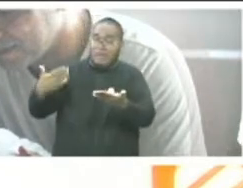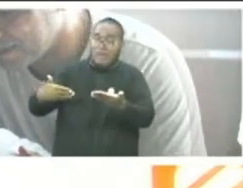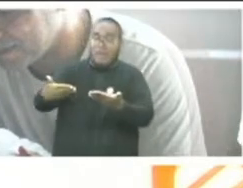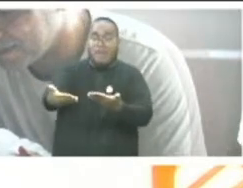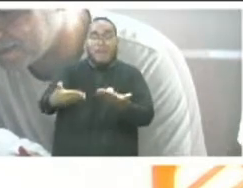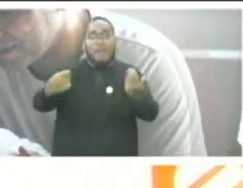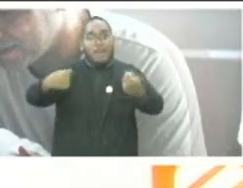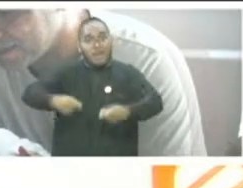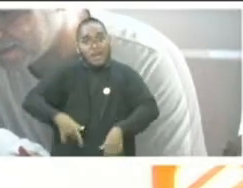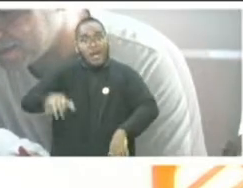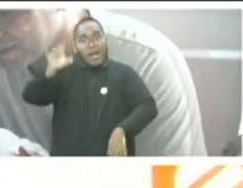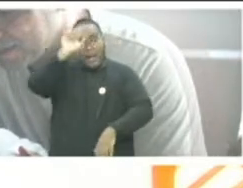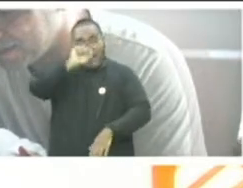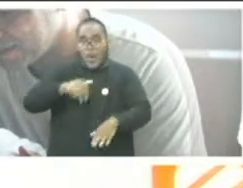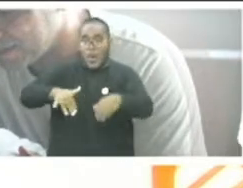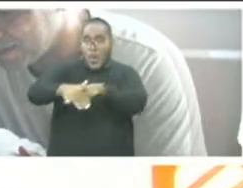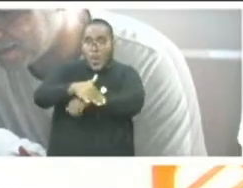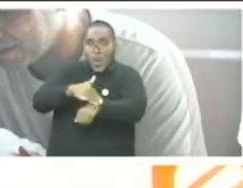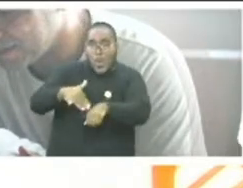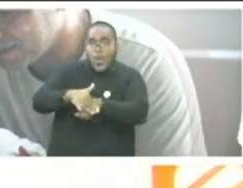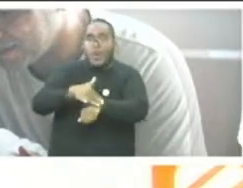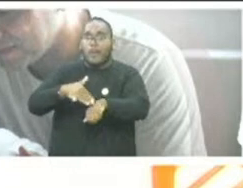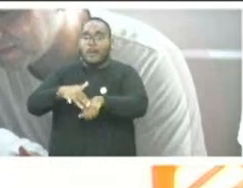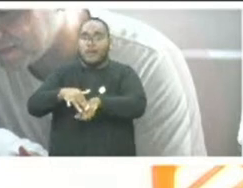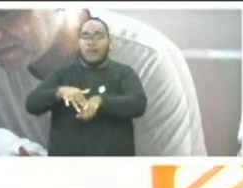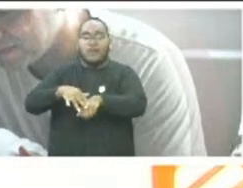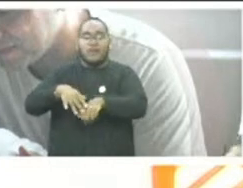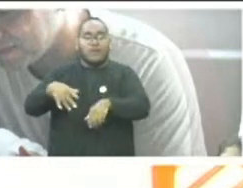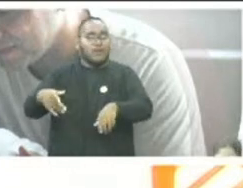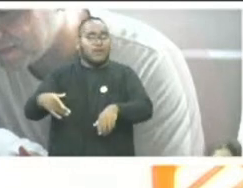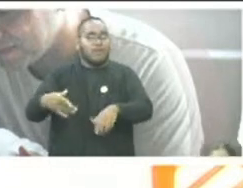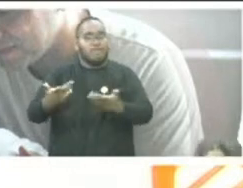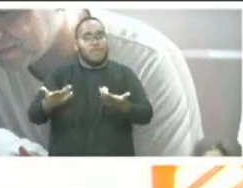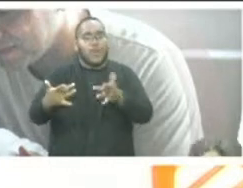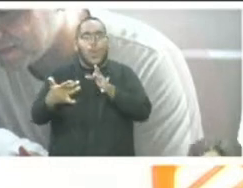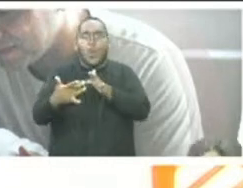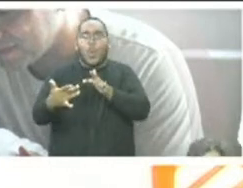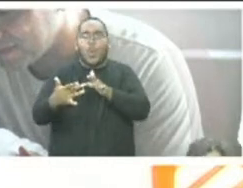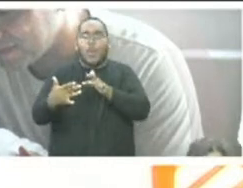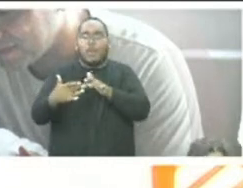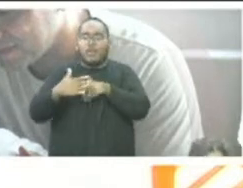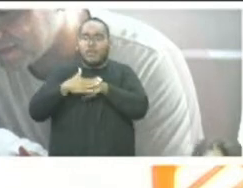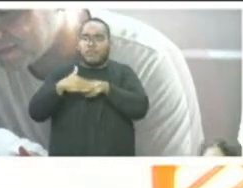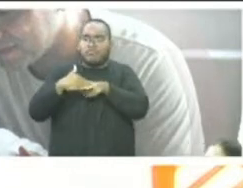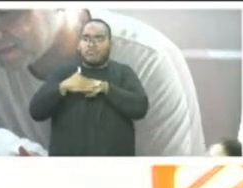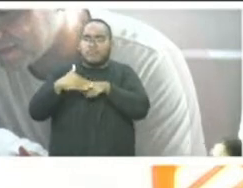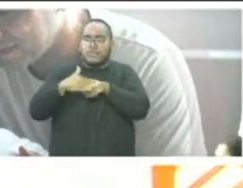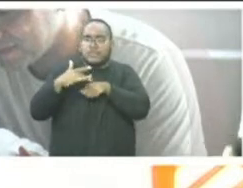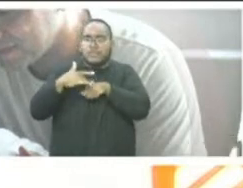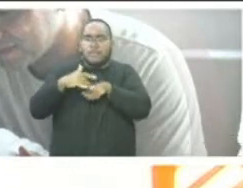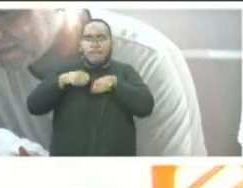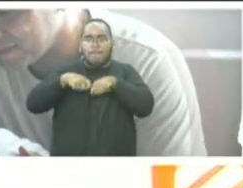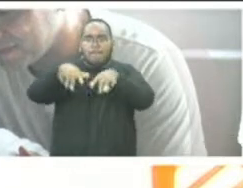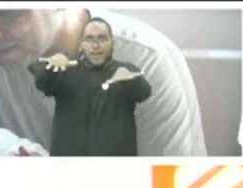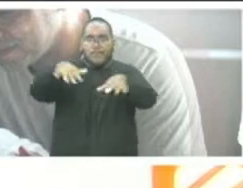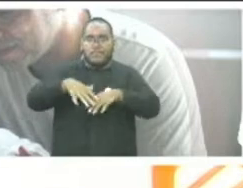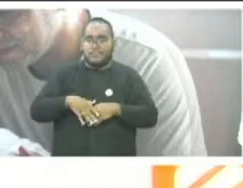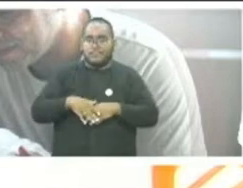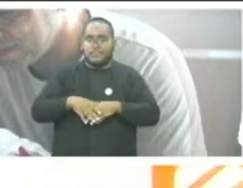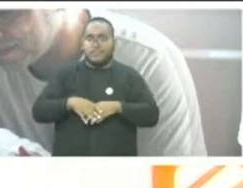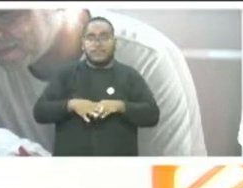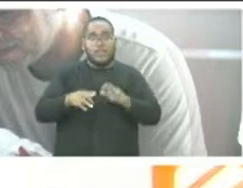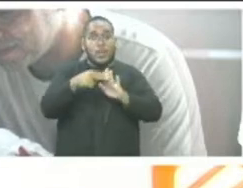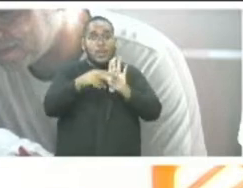a conversar e a gente precisa difundir como fazer um contato pele a pele numa cesárea. Então, dentro da nota técnica, a gente